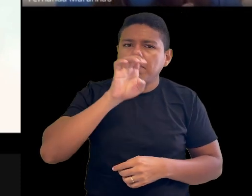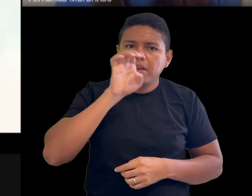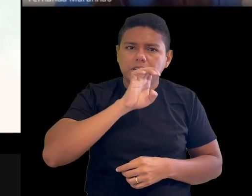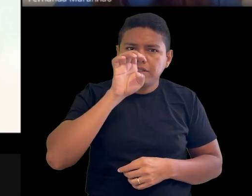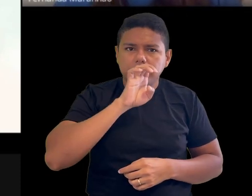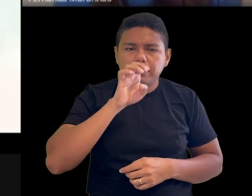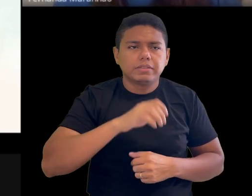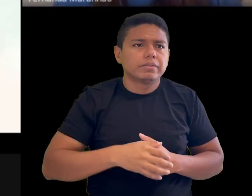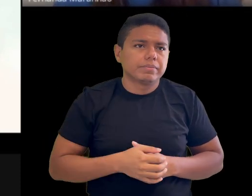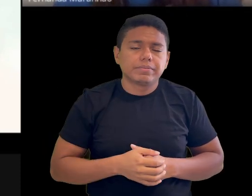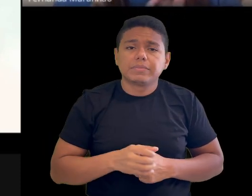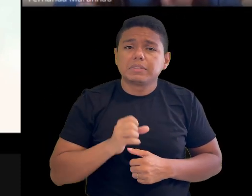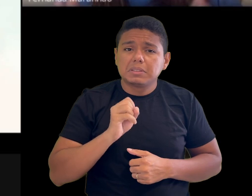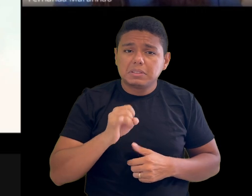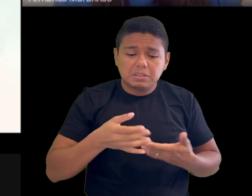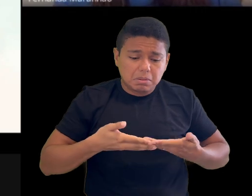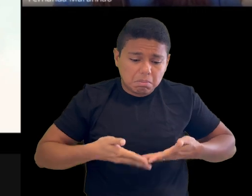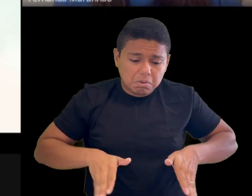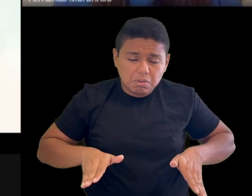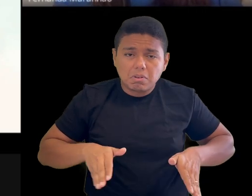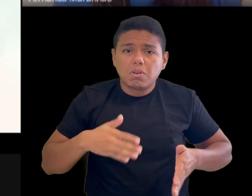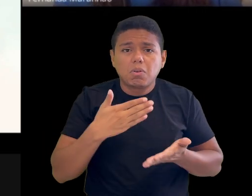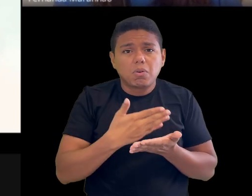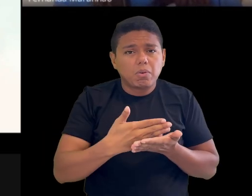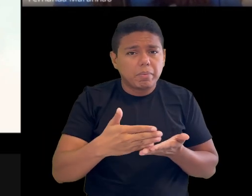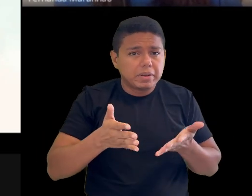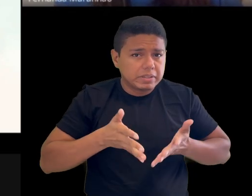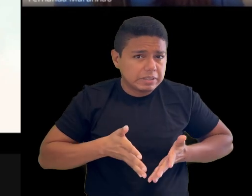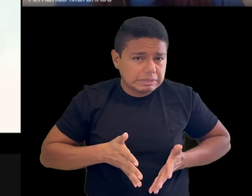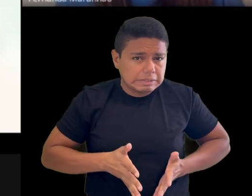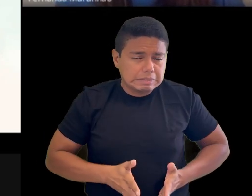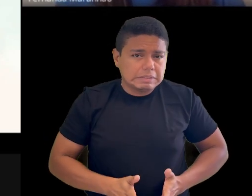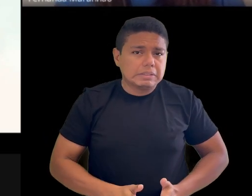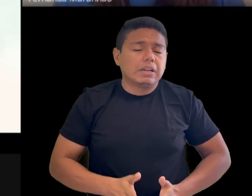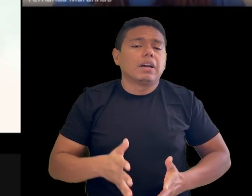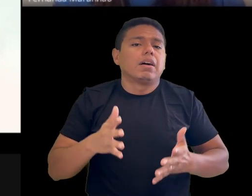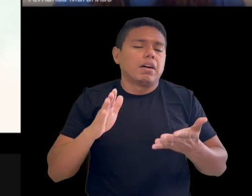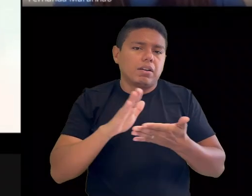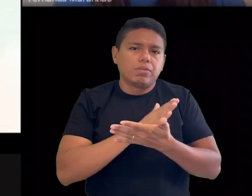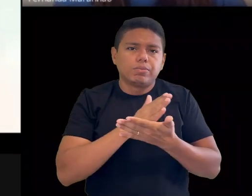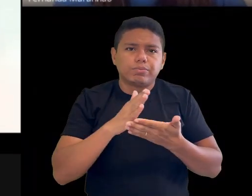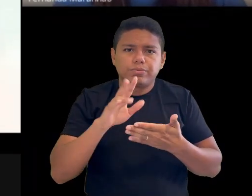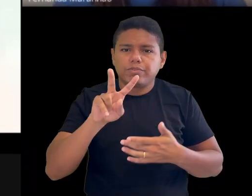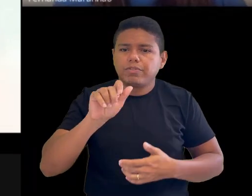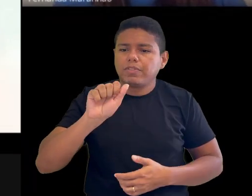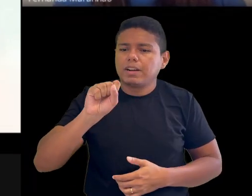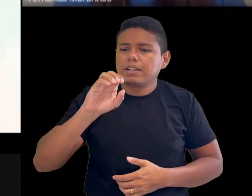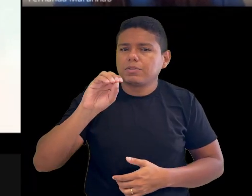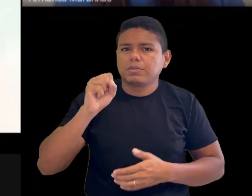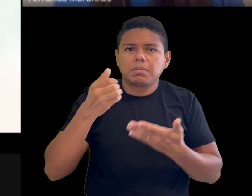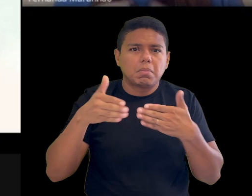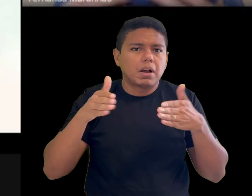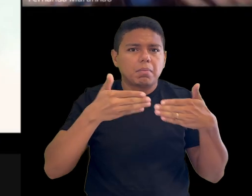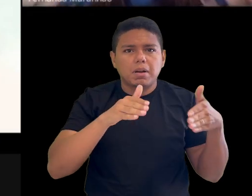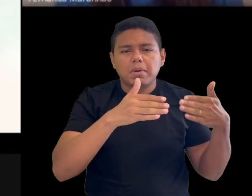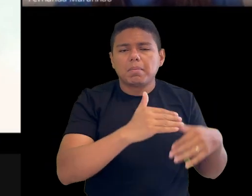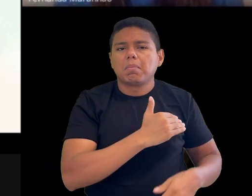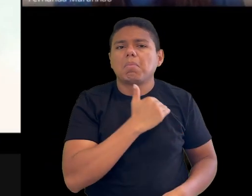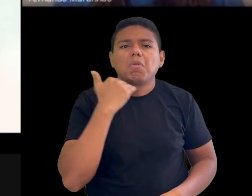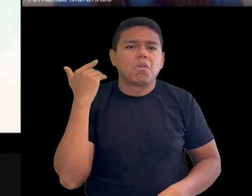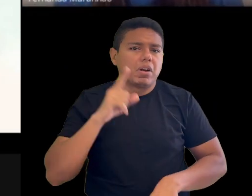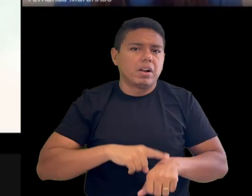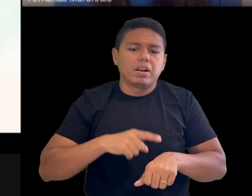entra em trabalho de parto franco, esses vasos podem se romper, levando a óbito fetal imediato. Então, esse é um